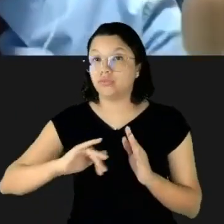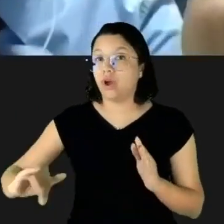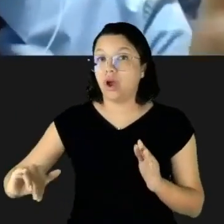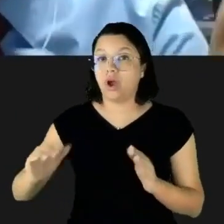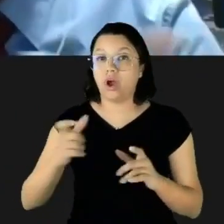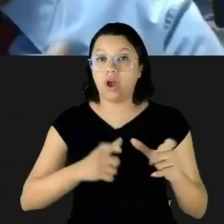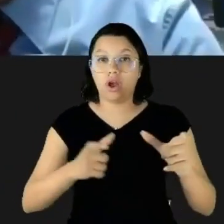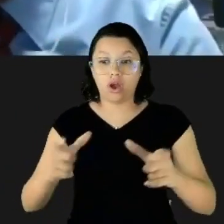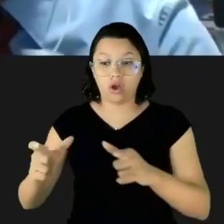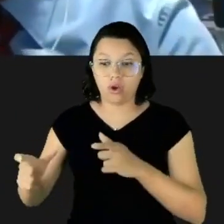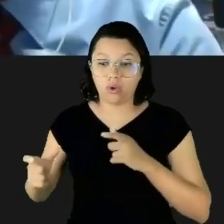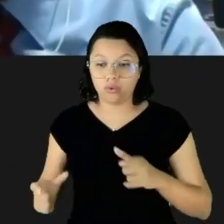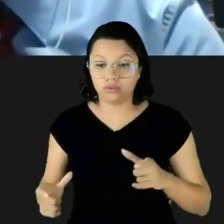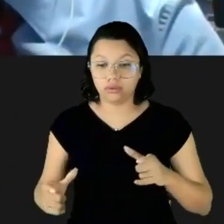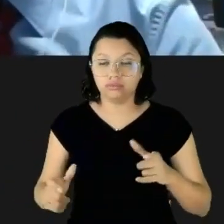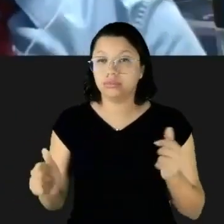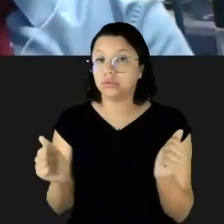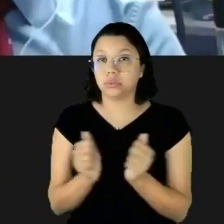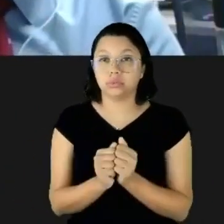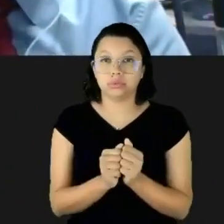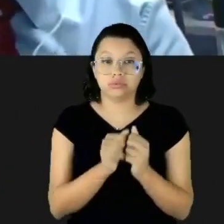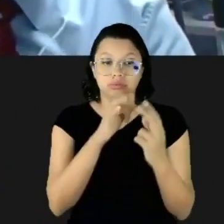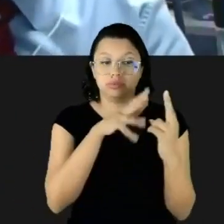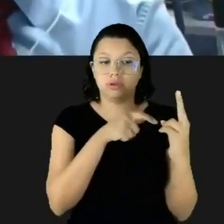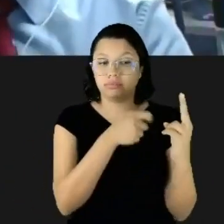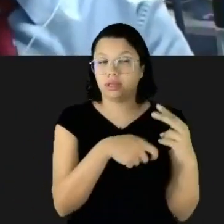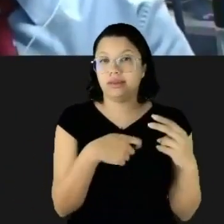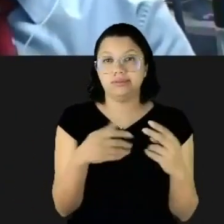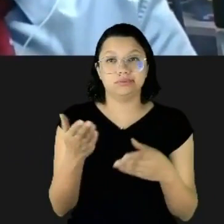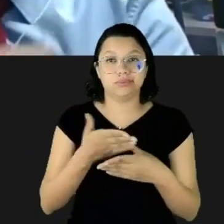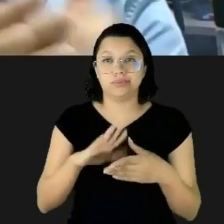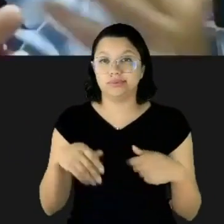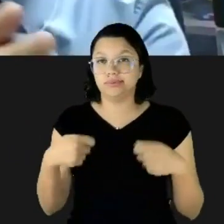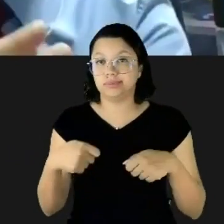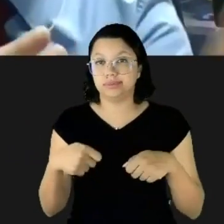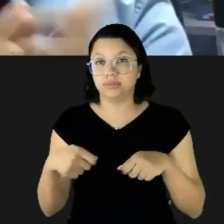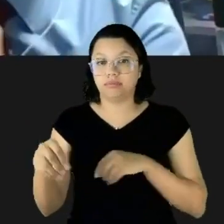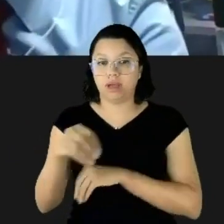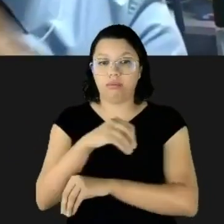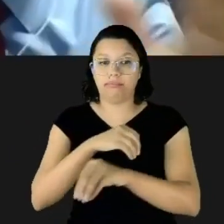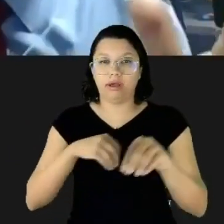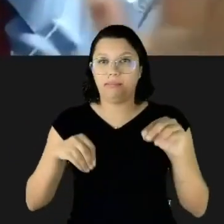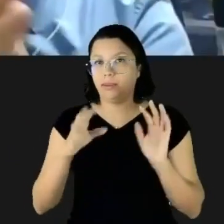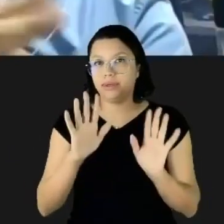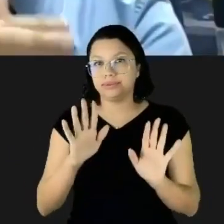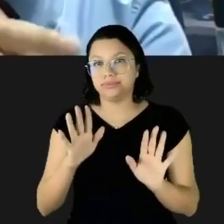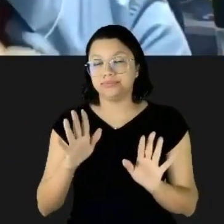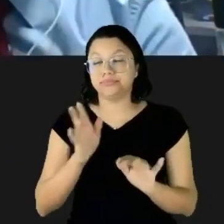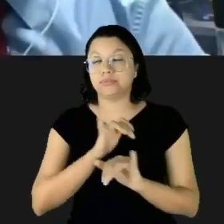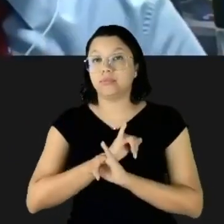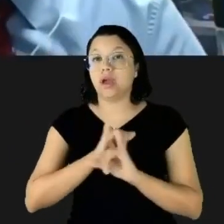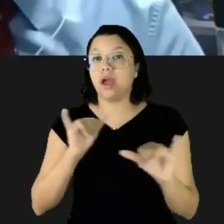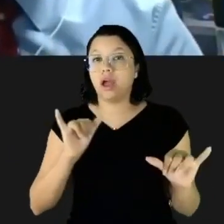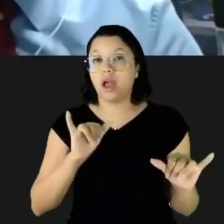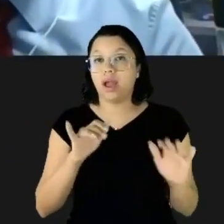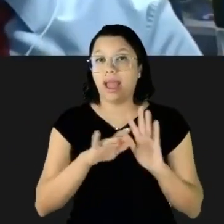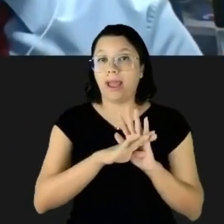está com a parte e o processo não precisa estar rodando. Manifestação parcial, nós vamos falar sobre